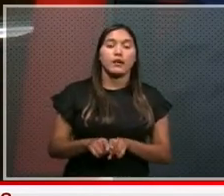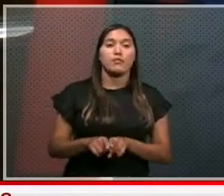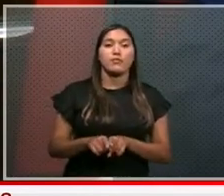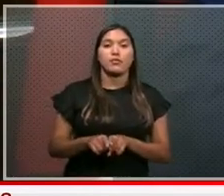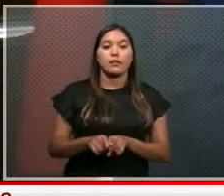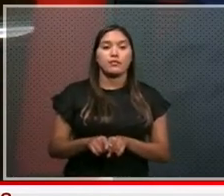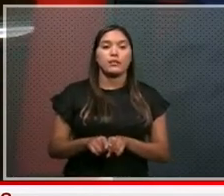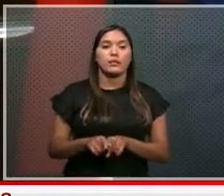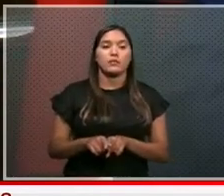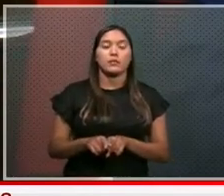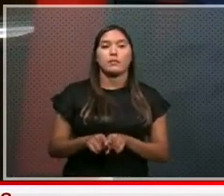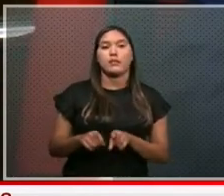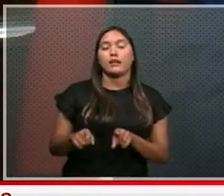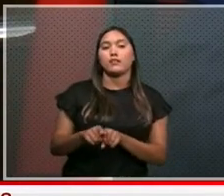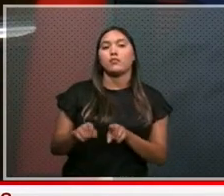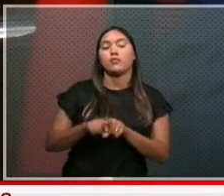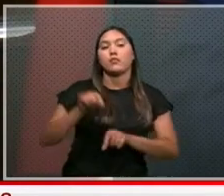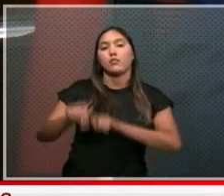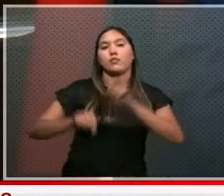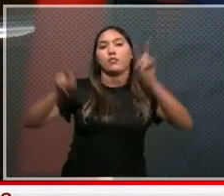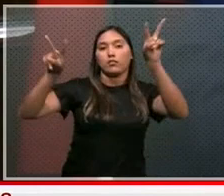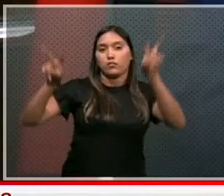governador enviou a casa